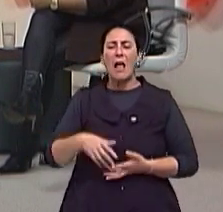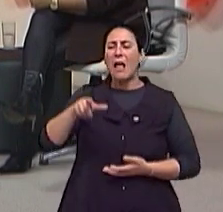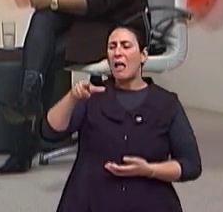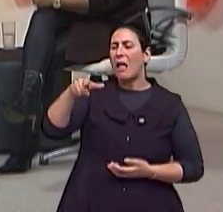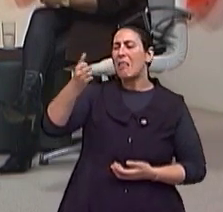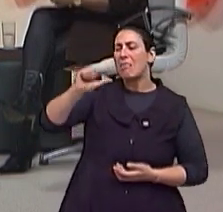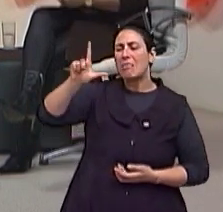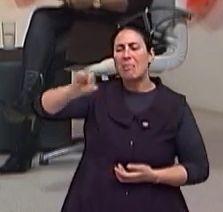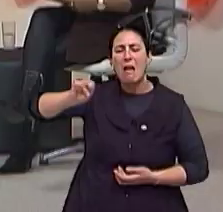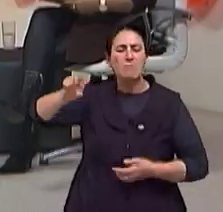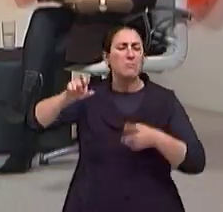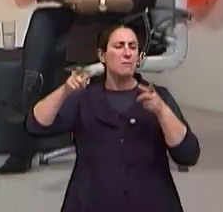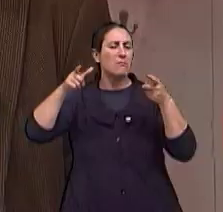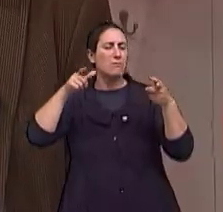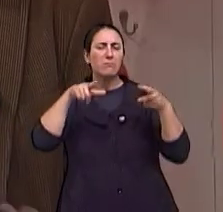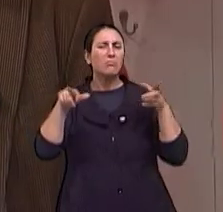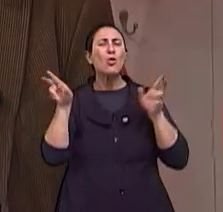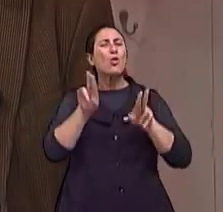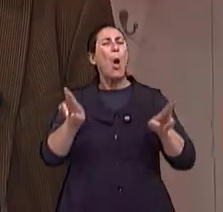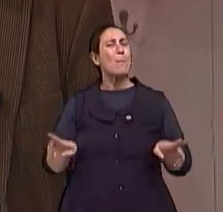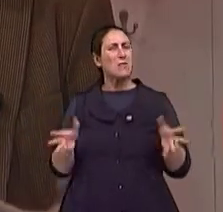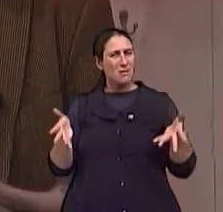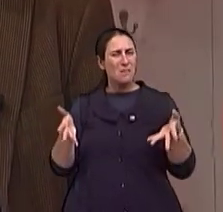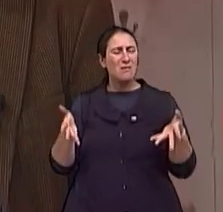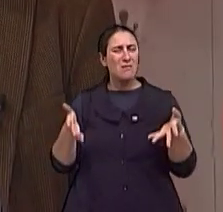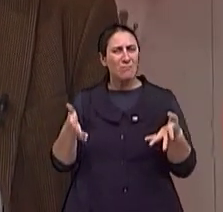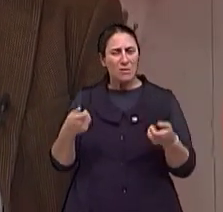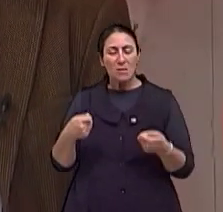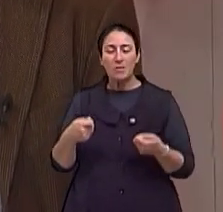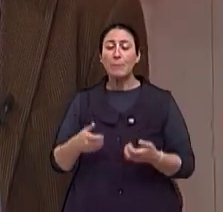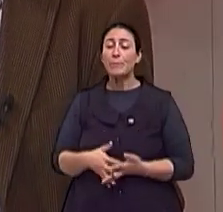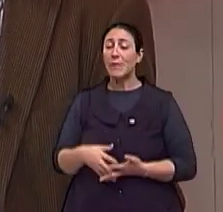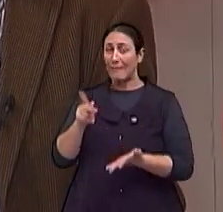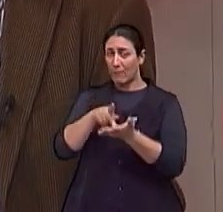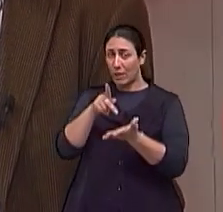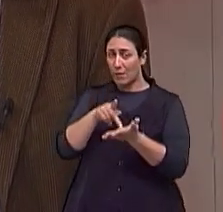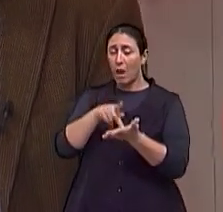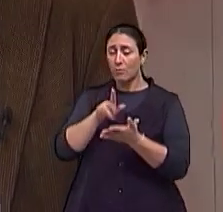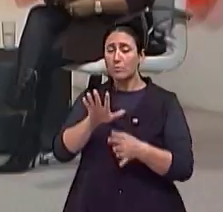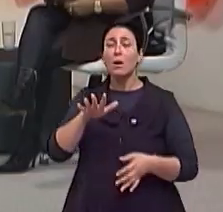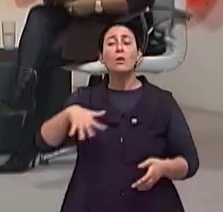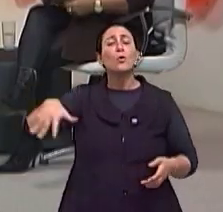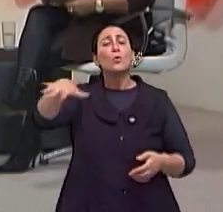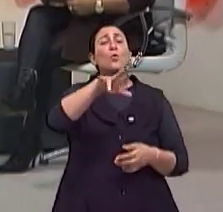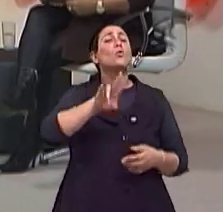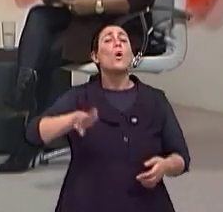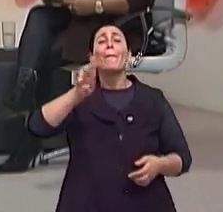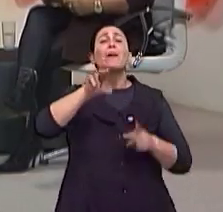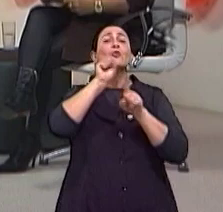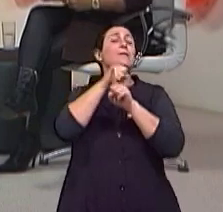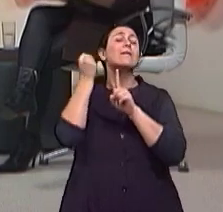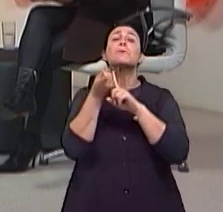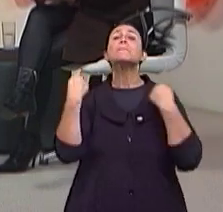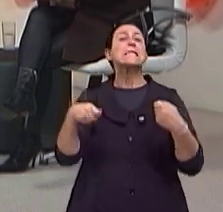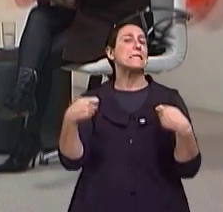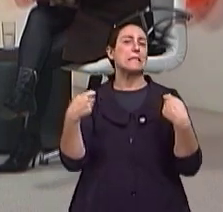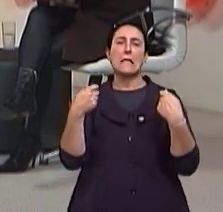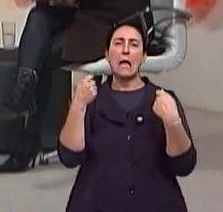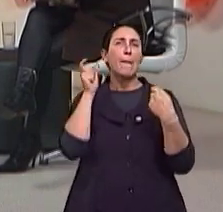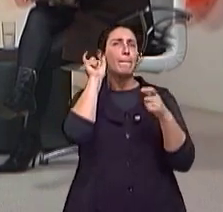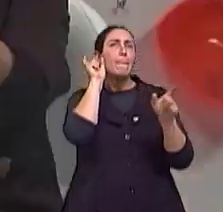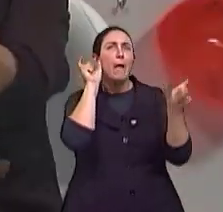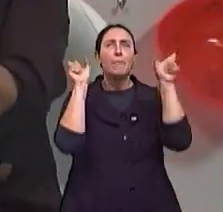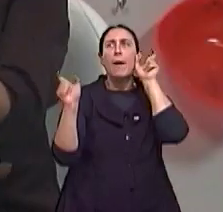precisar, não se precisa, mas por alguma razão está se precisando, tanto é que eles estão sendo usados pelas pessoas. A sociedade está necessitada disso, exatamente.